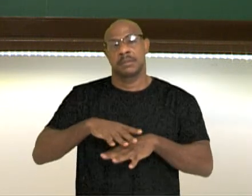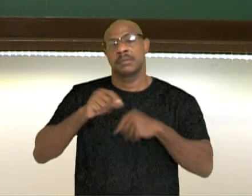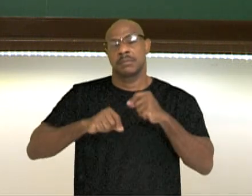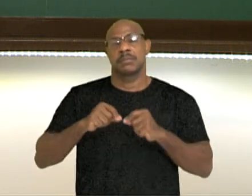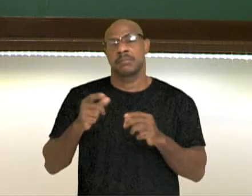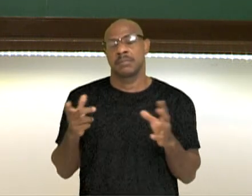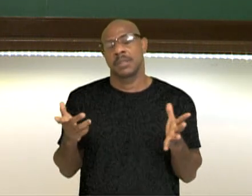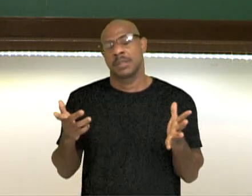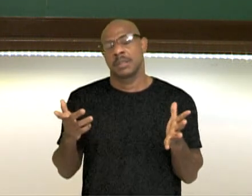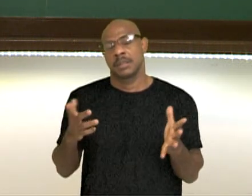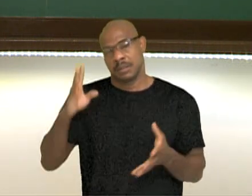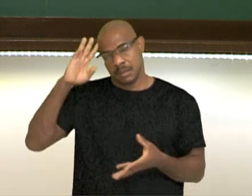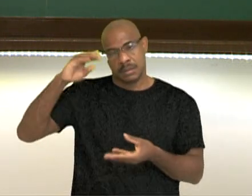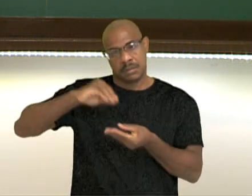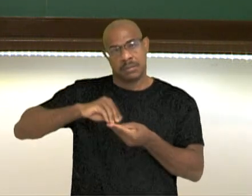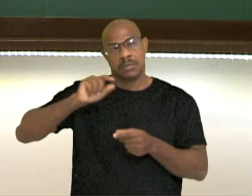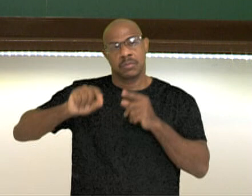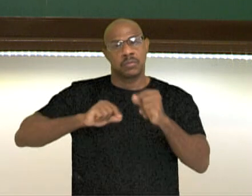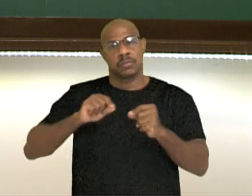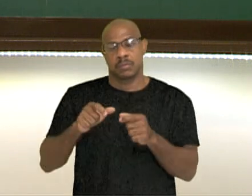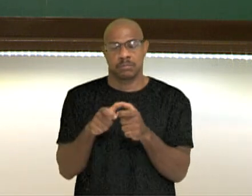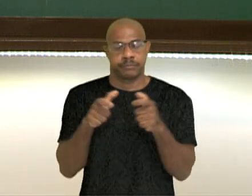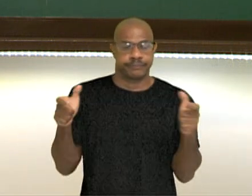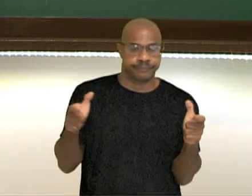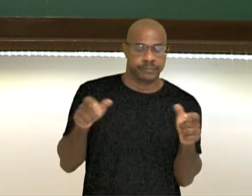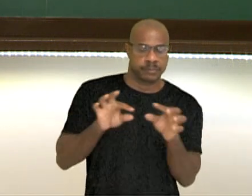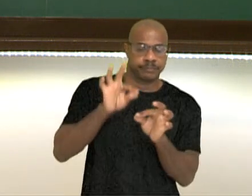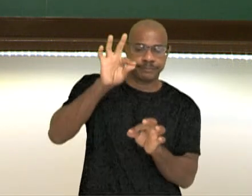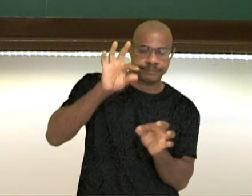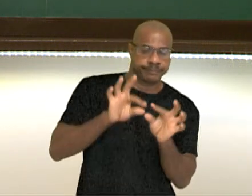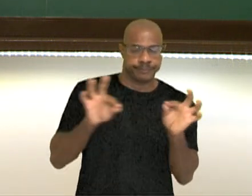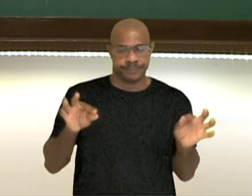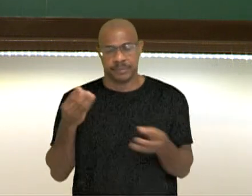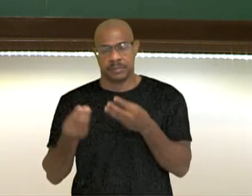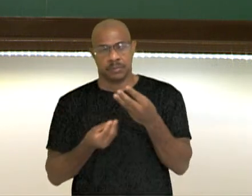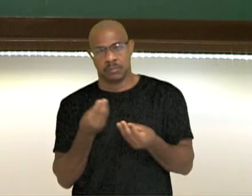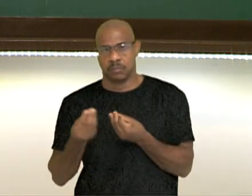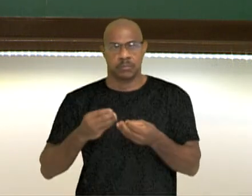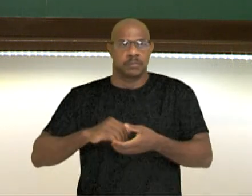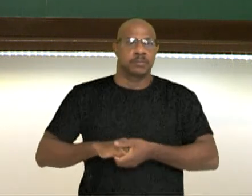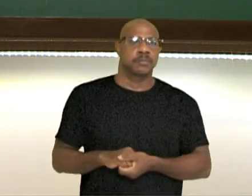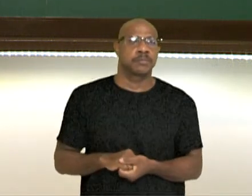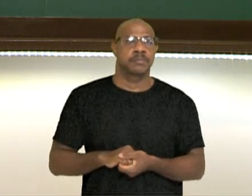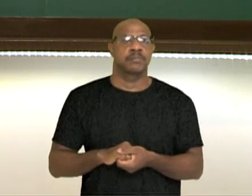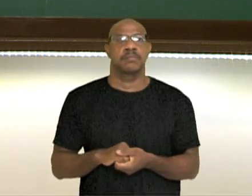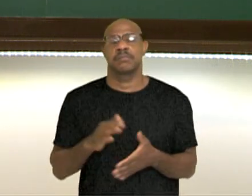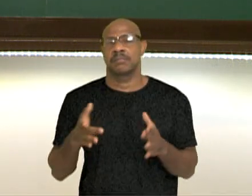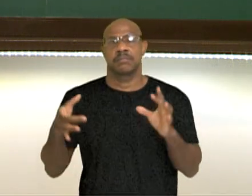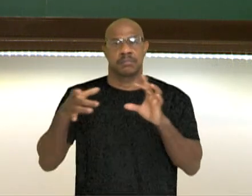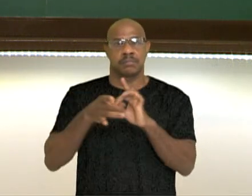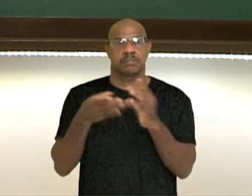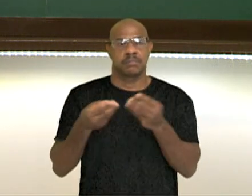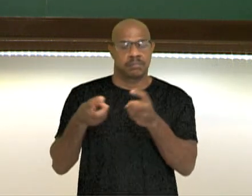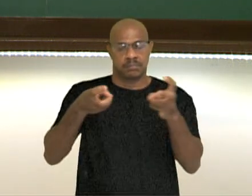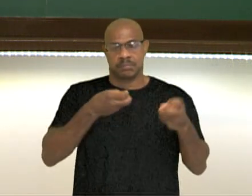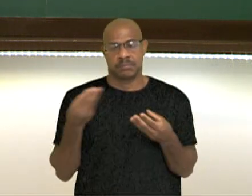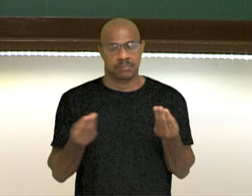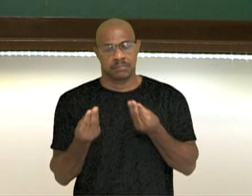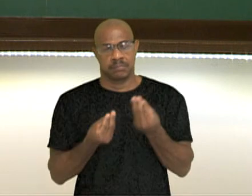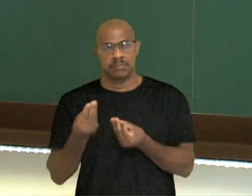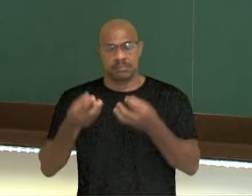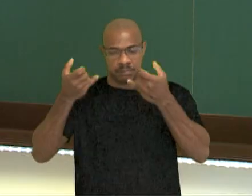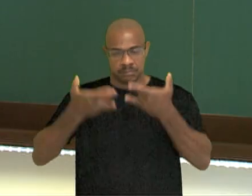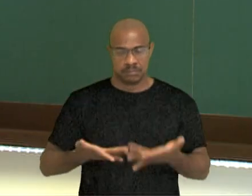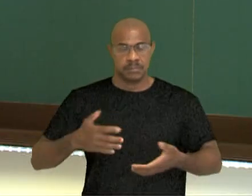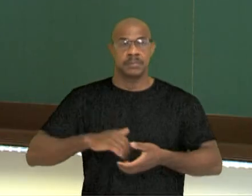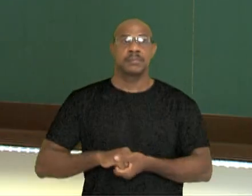associando com as grandezas relacionadas às medidas na trigonometria, conforme nós temos um diagrama aqui que vai exemplificar